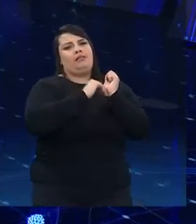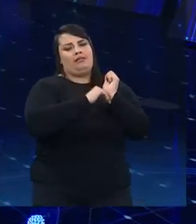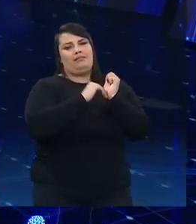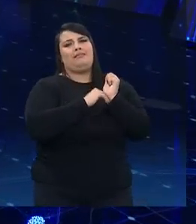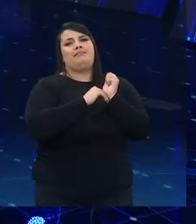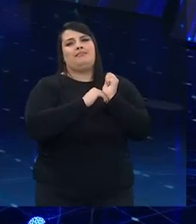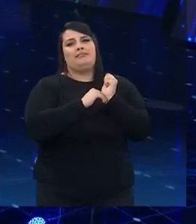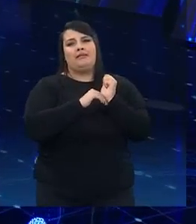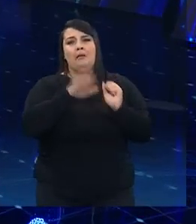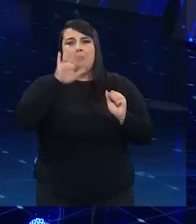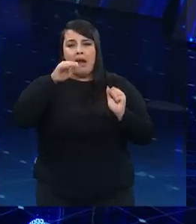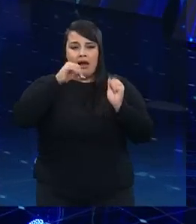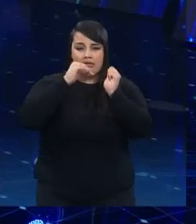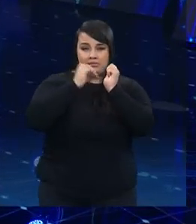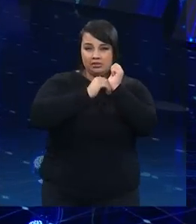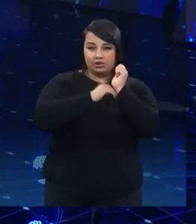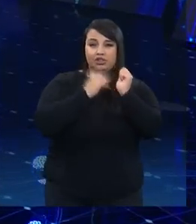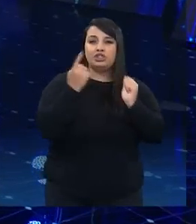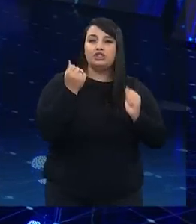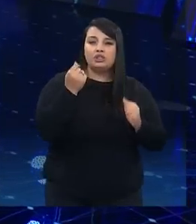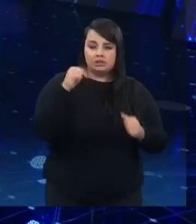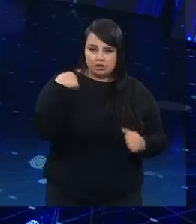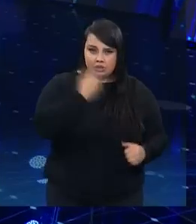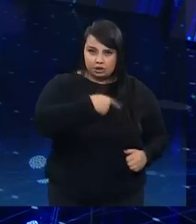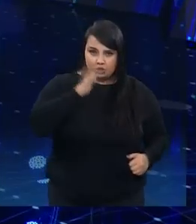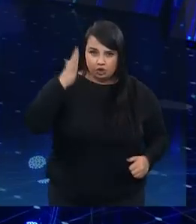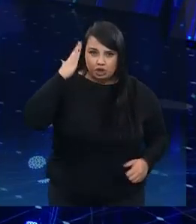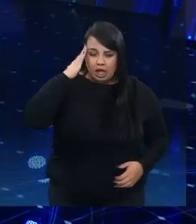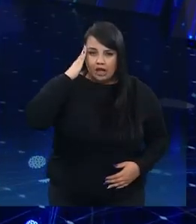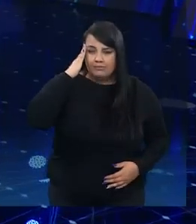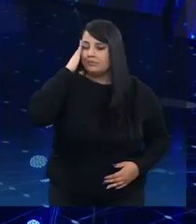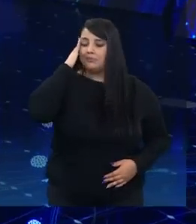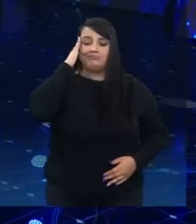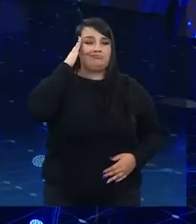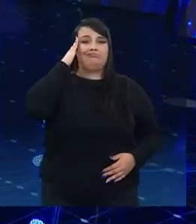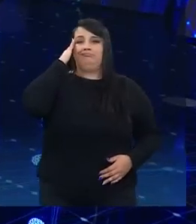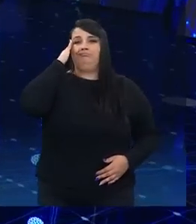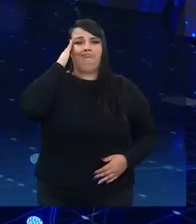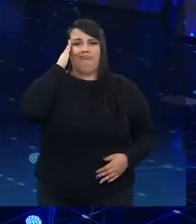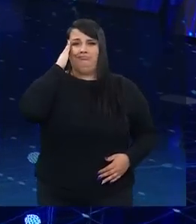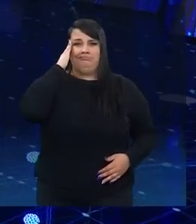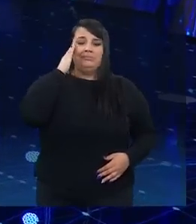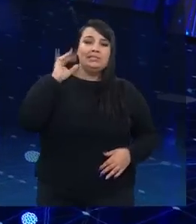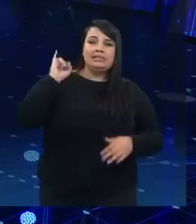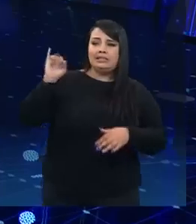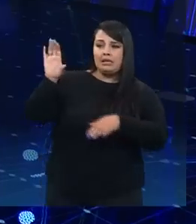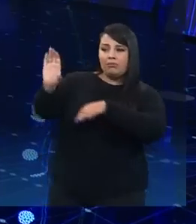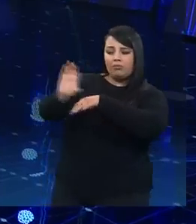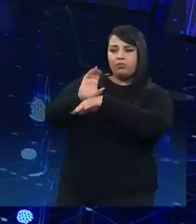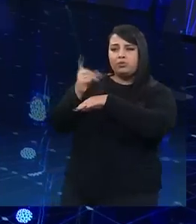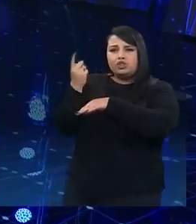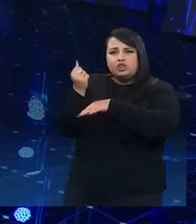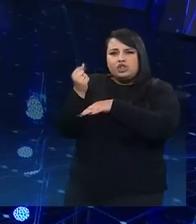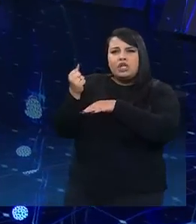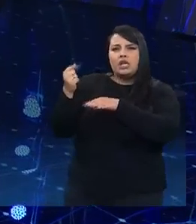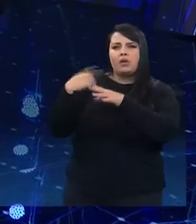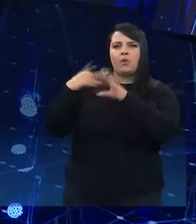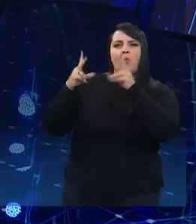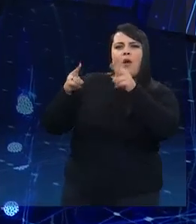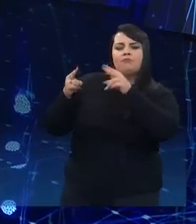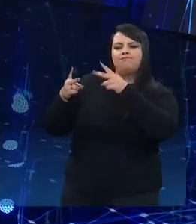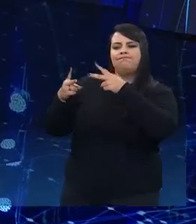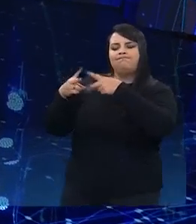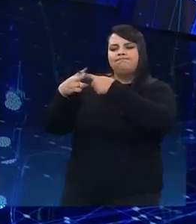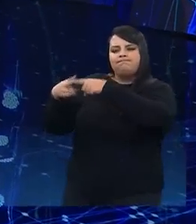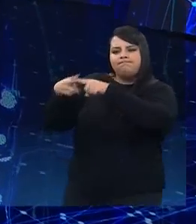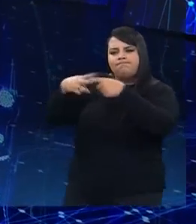foi feito com o dinheiro. Você, se você pegasse esse ativo e produzisse um volume de recurso,